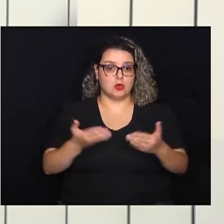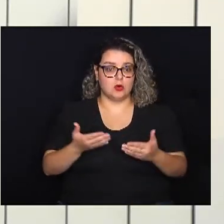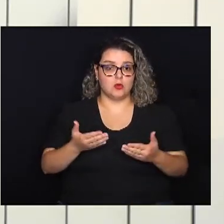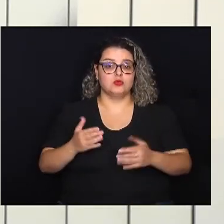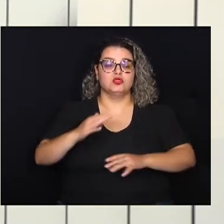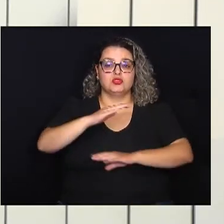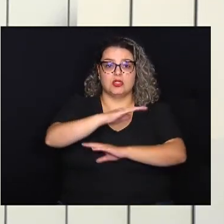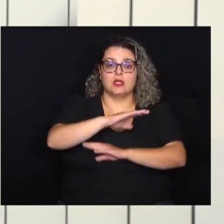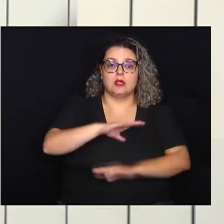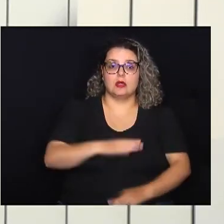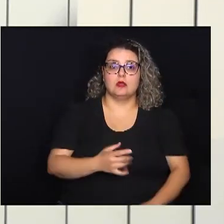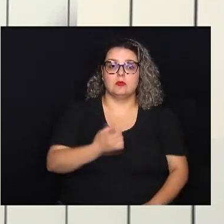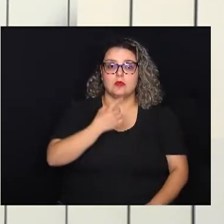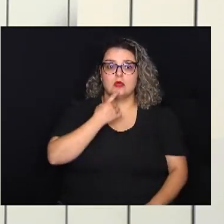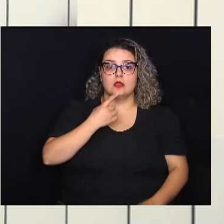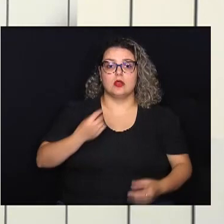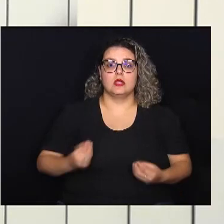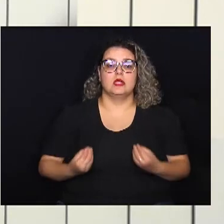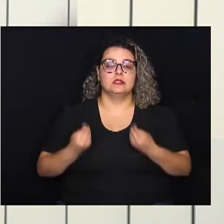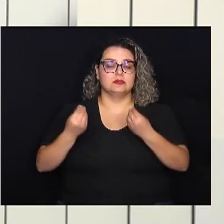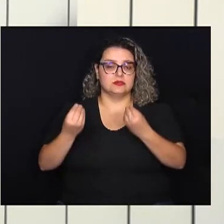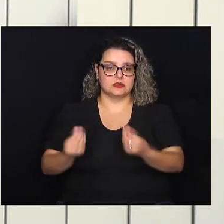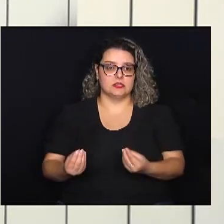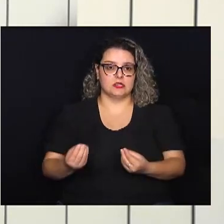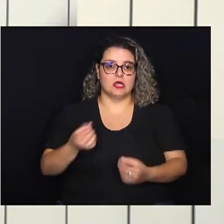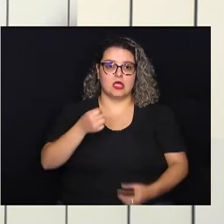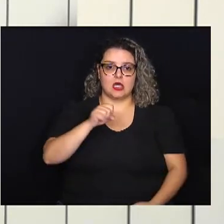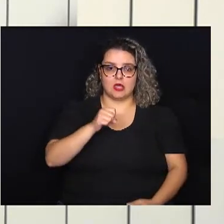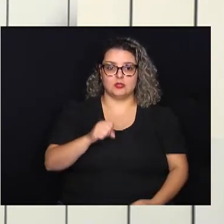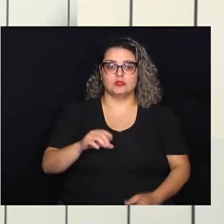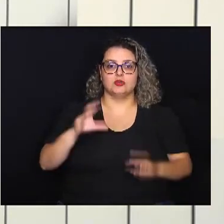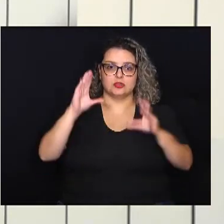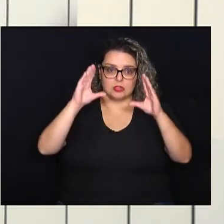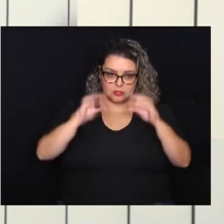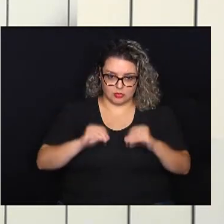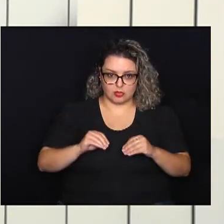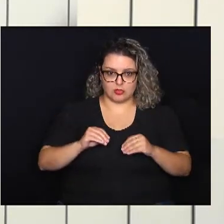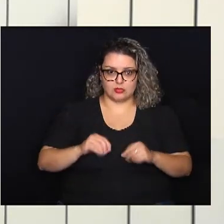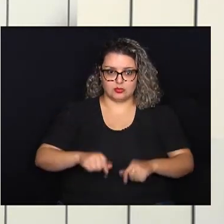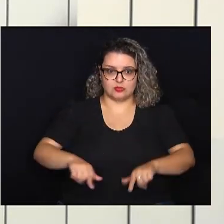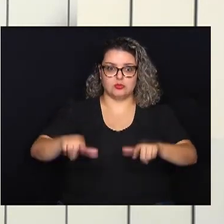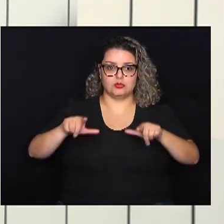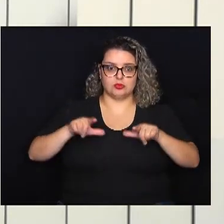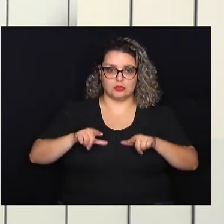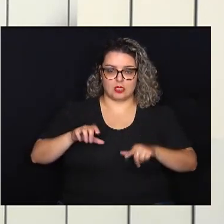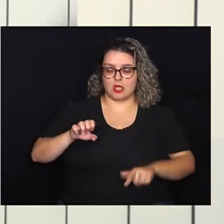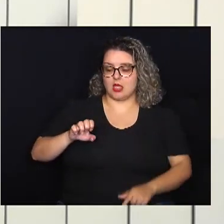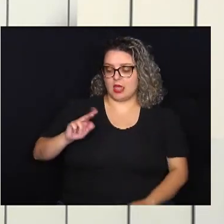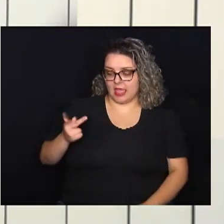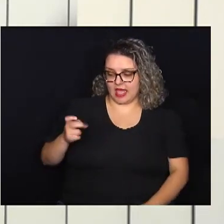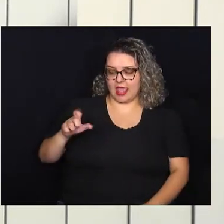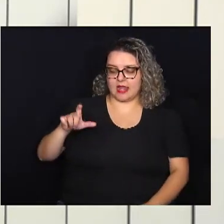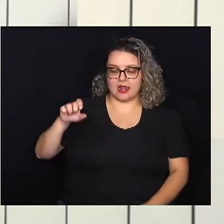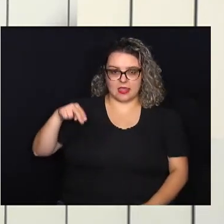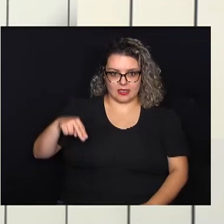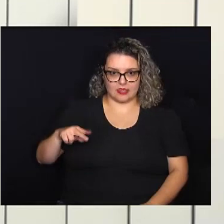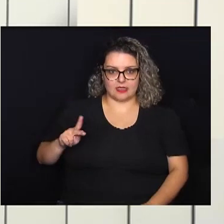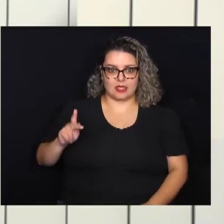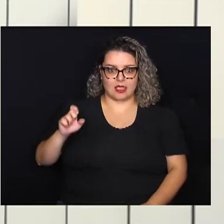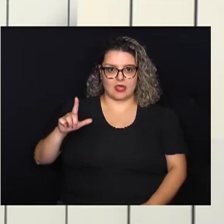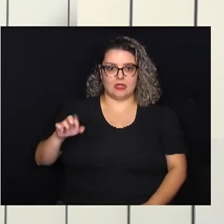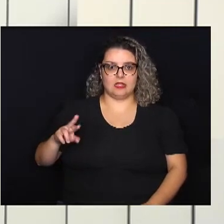Câmara Municipal a entrega às 8 horas da noite do diploma Ellen Keller